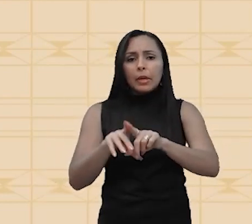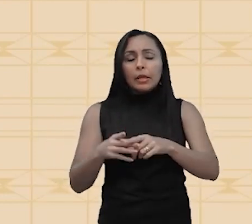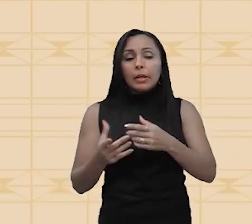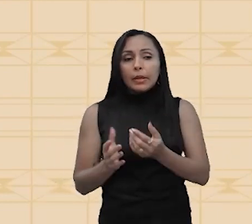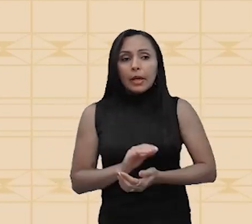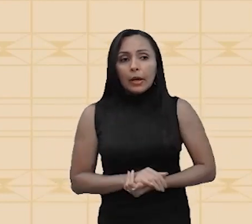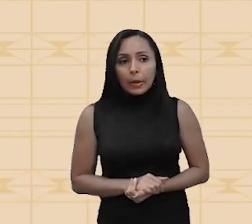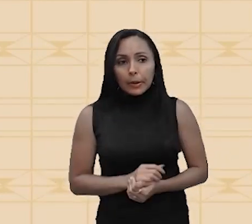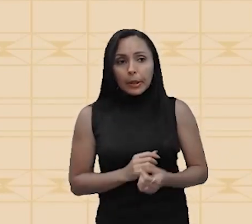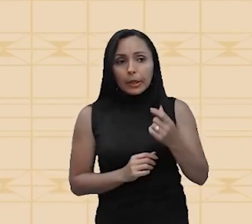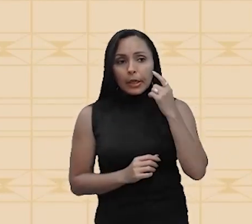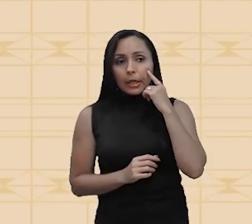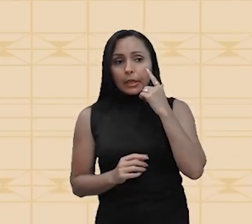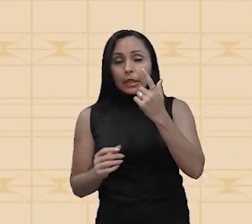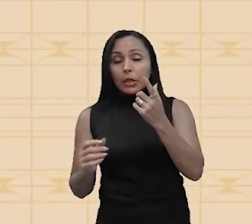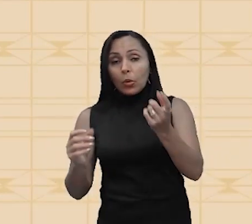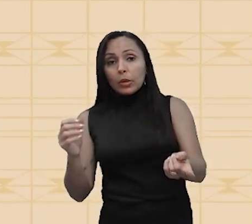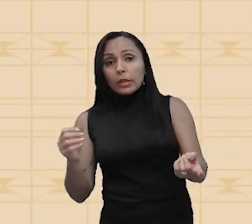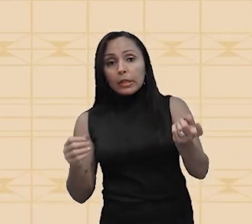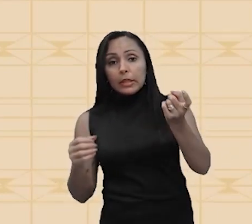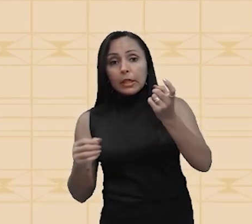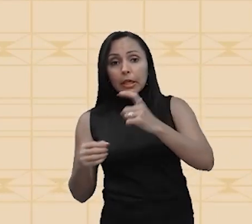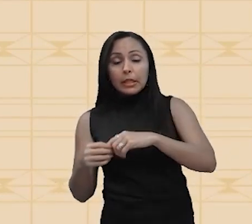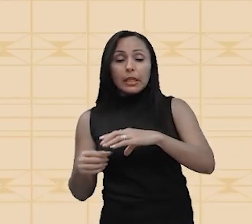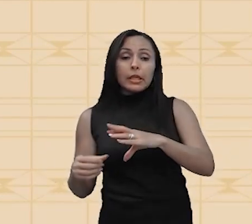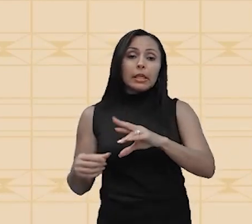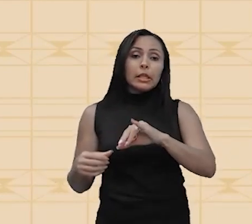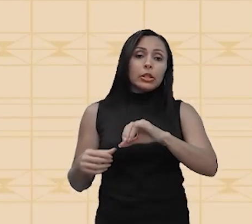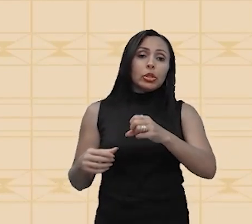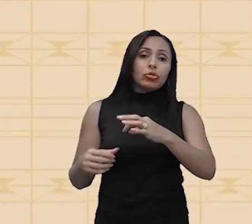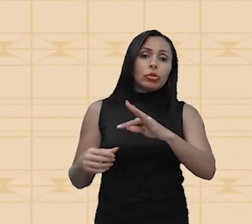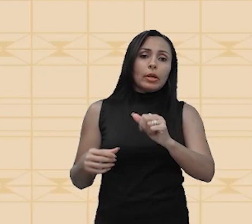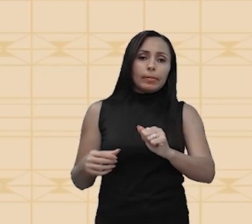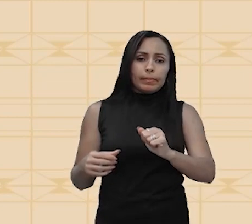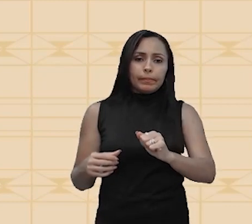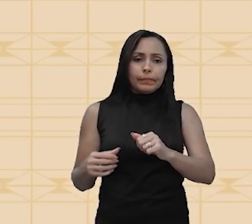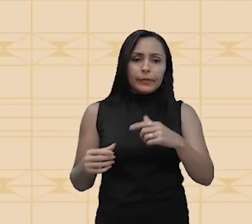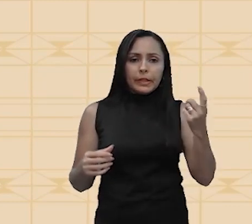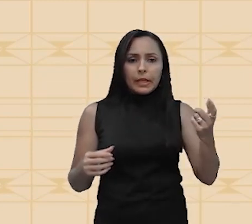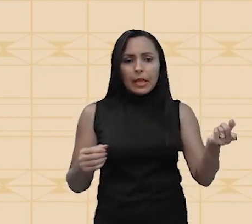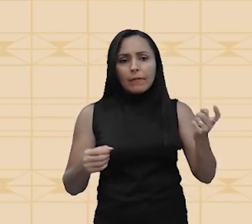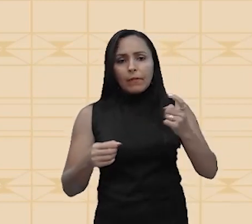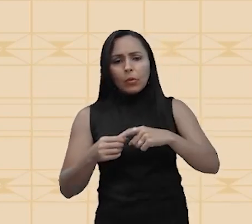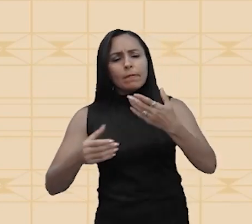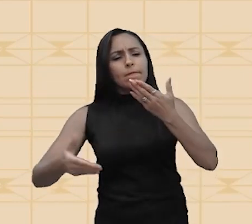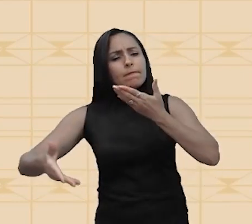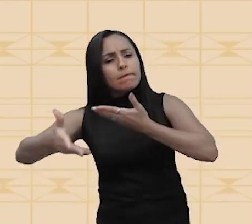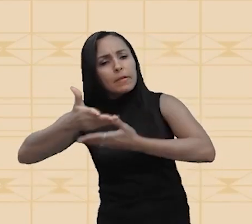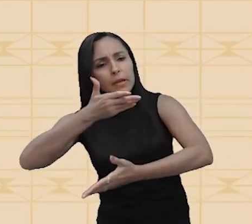a fase que antes era crista, ela volta agora como vale e vice-versa.